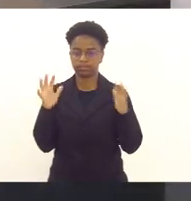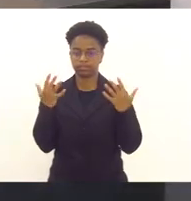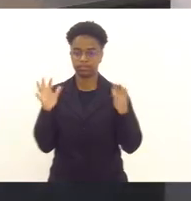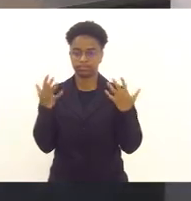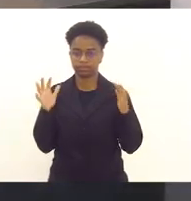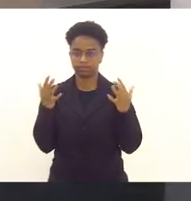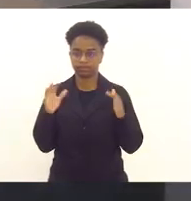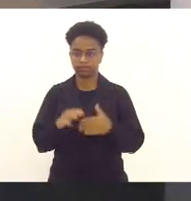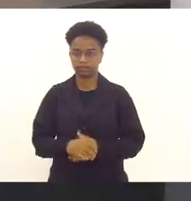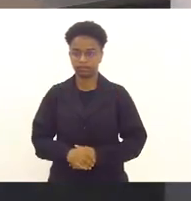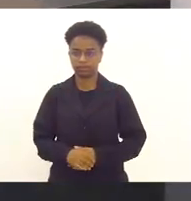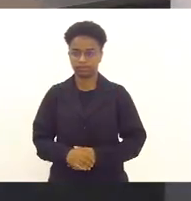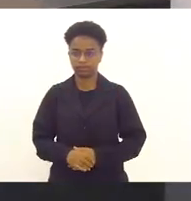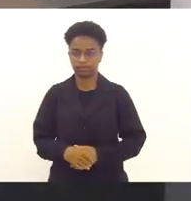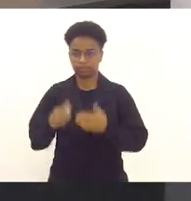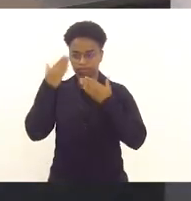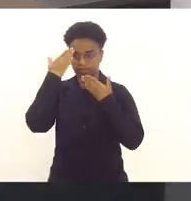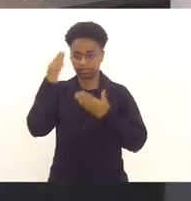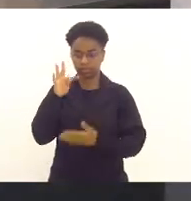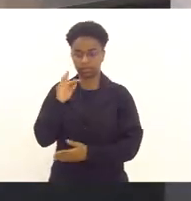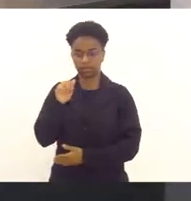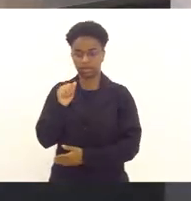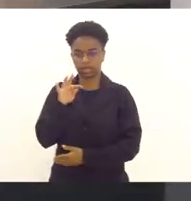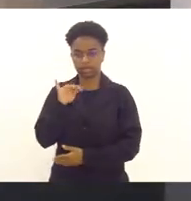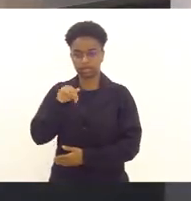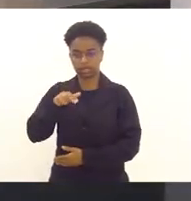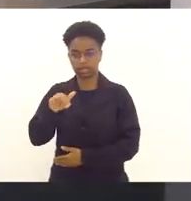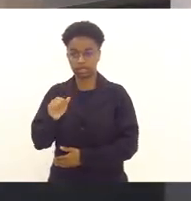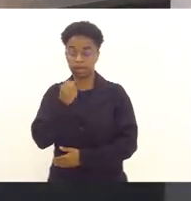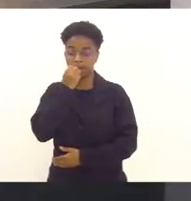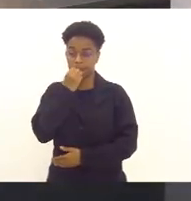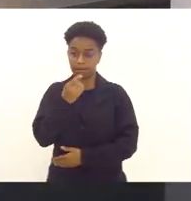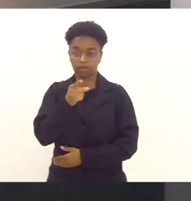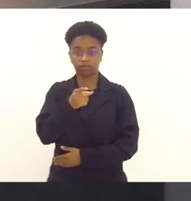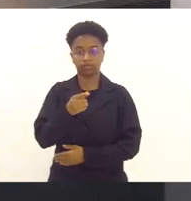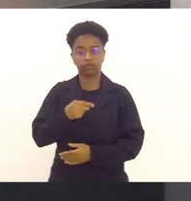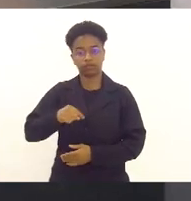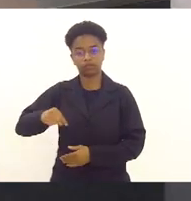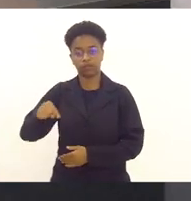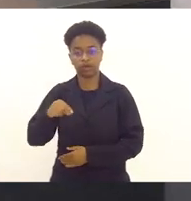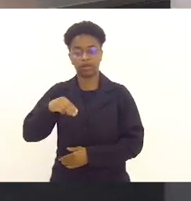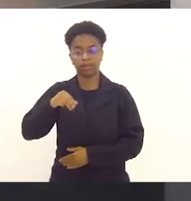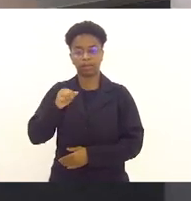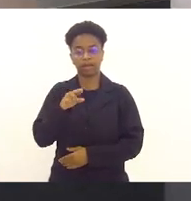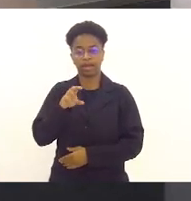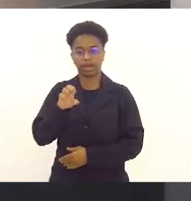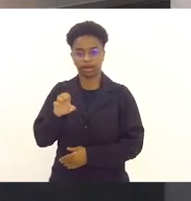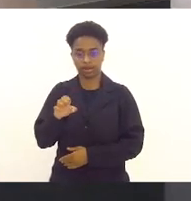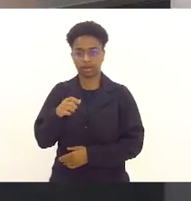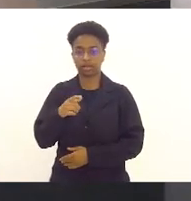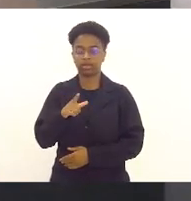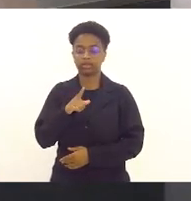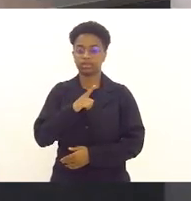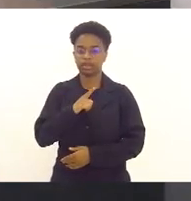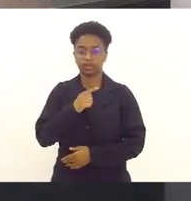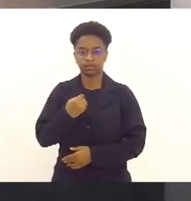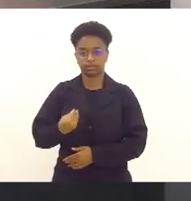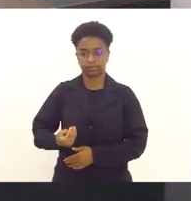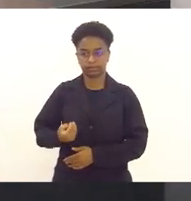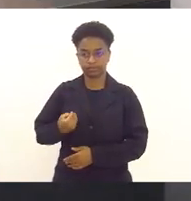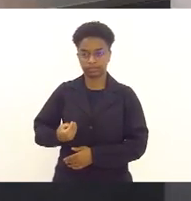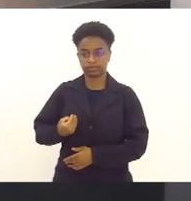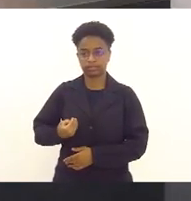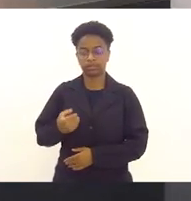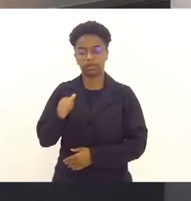muito obrigada senhora Tatiana e Que bom que esteve na Maré acho que a maré aqui a gente tem aqui a presença da senhora Antônia